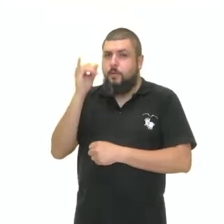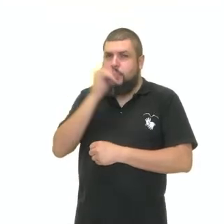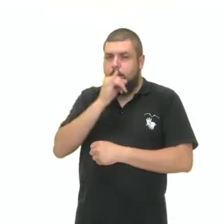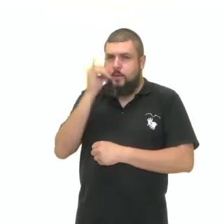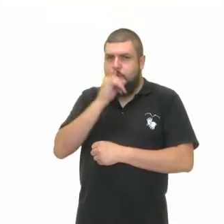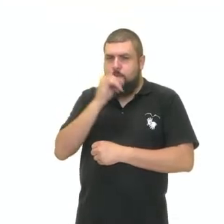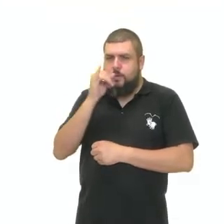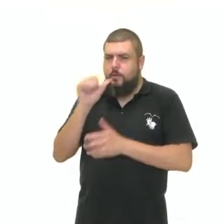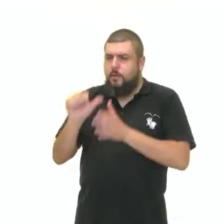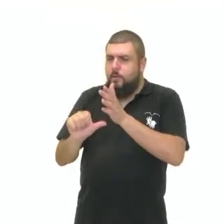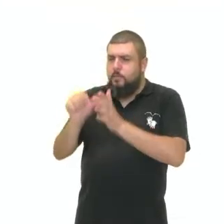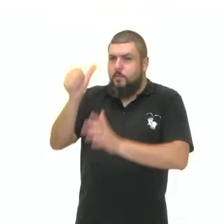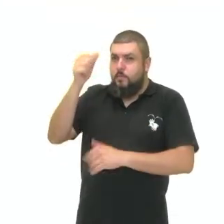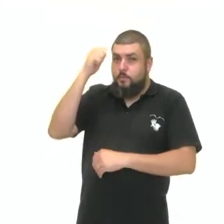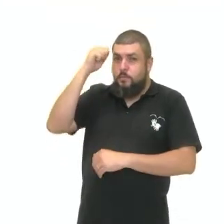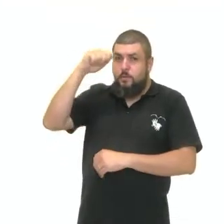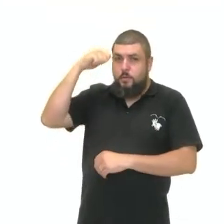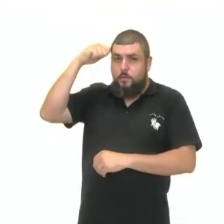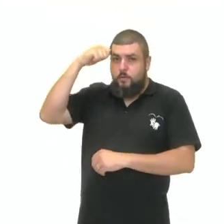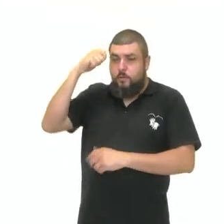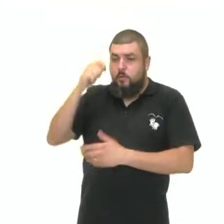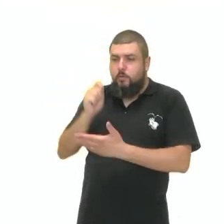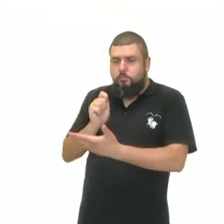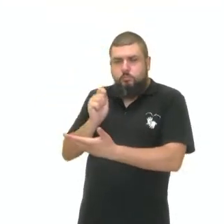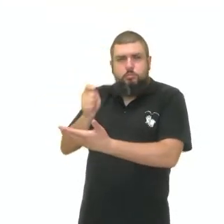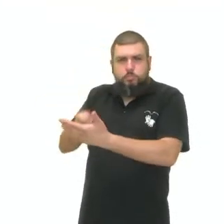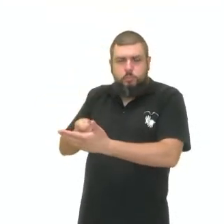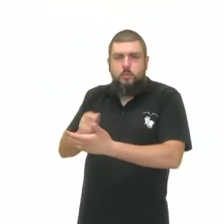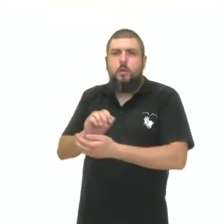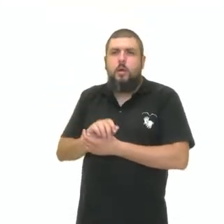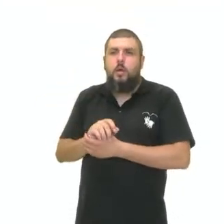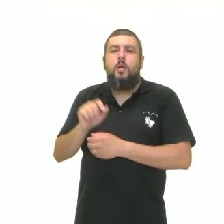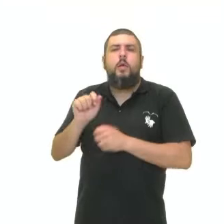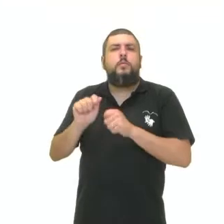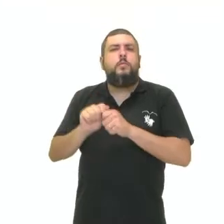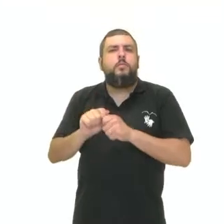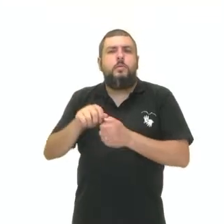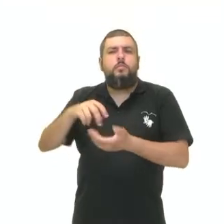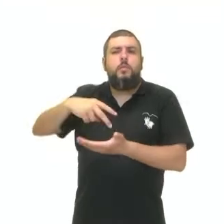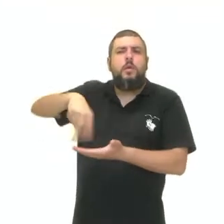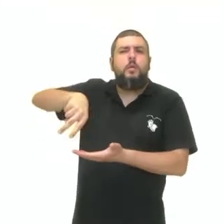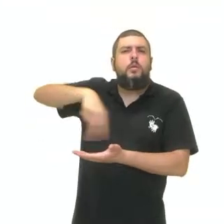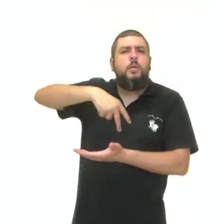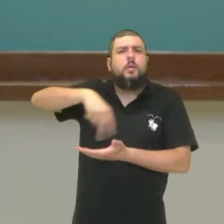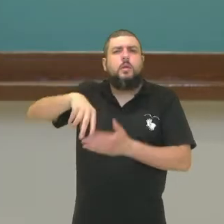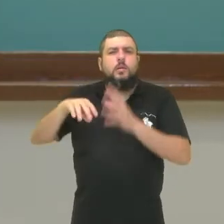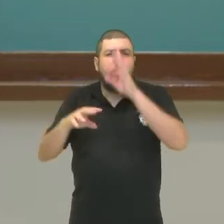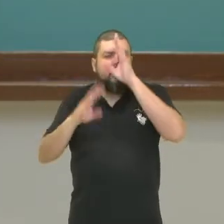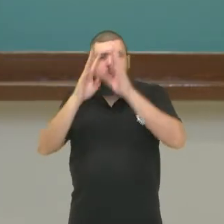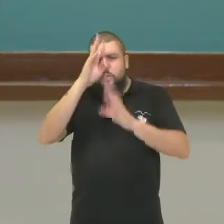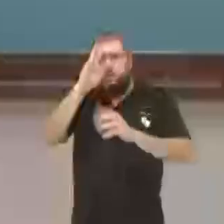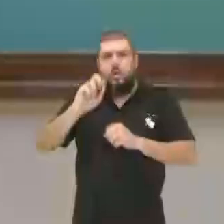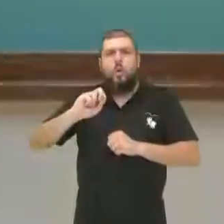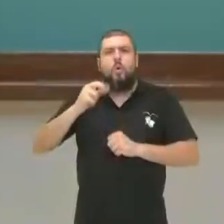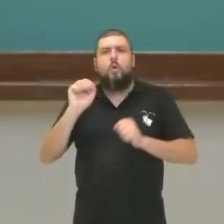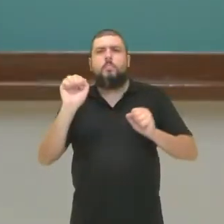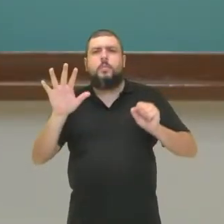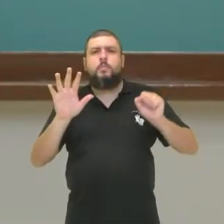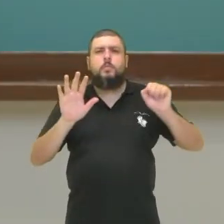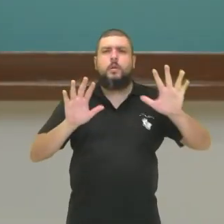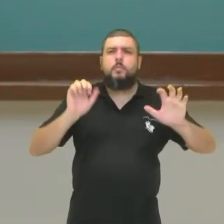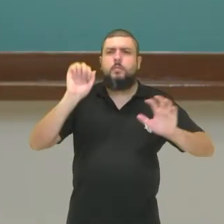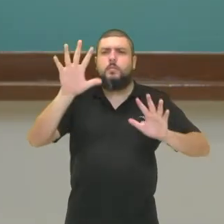os tempos também improvisaram, sendo pela dança ou nas pantomimas.